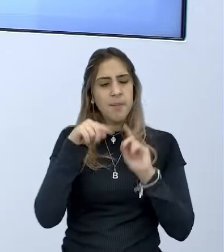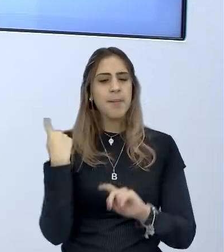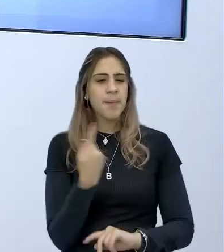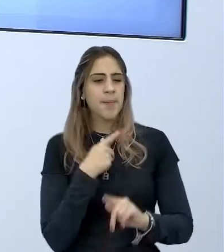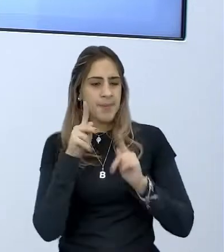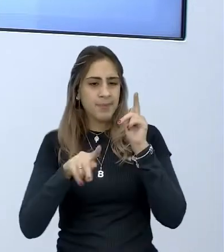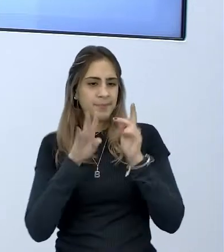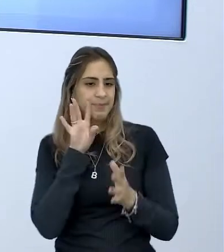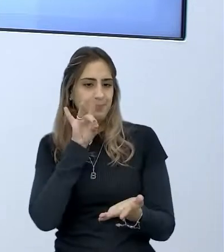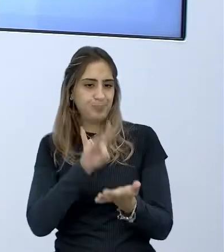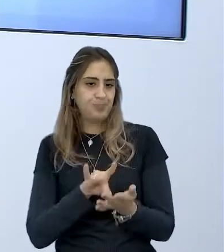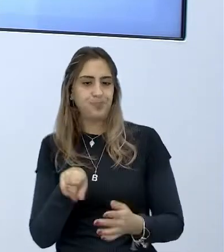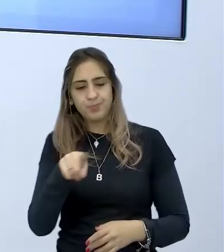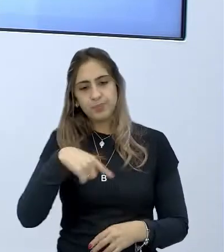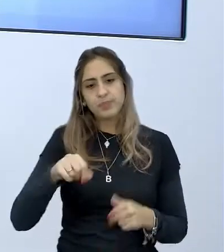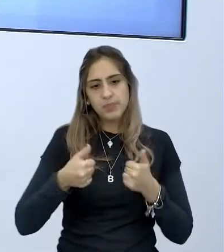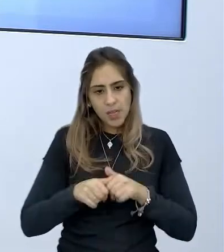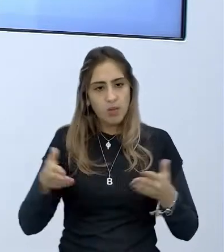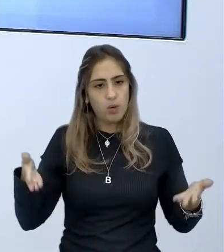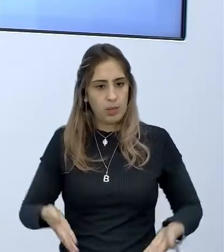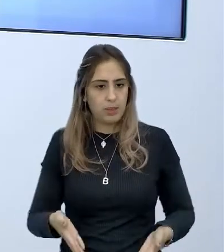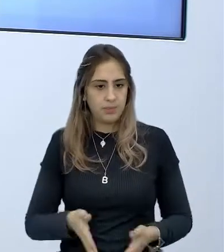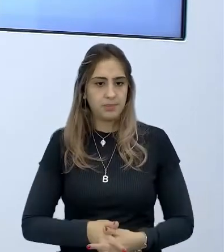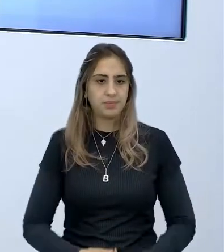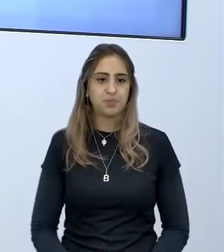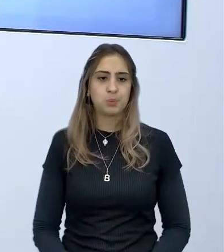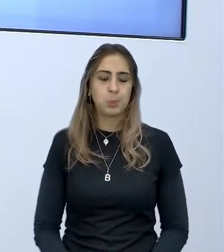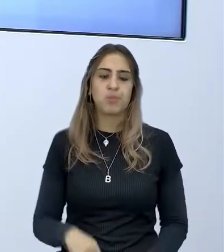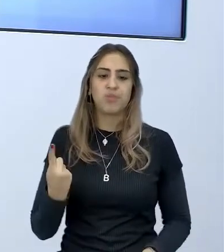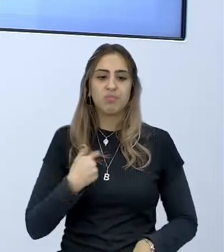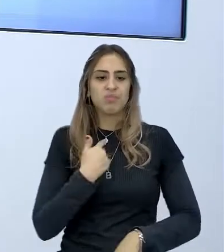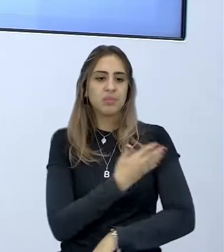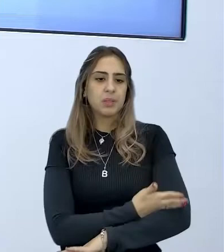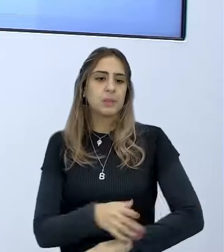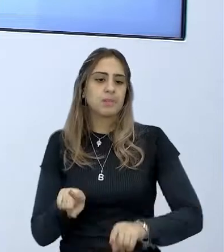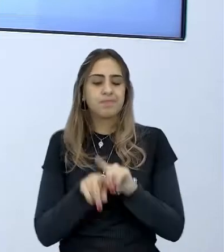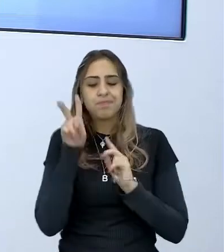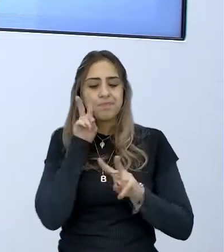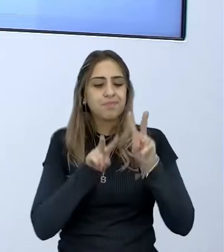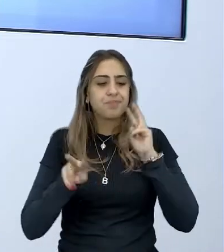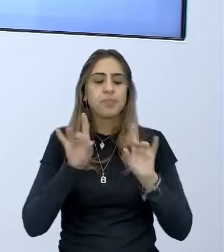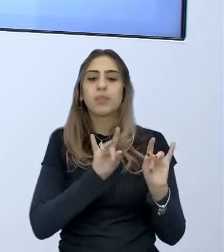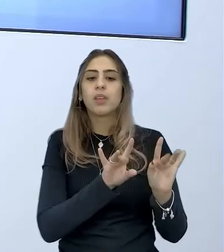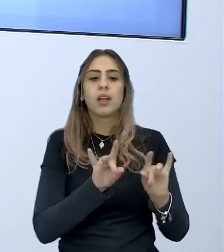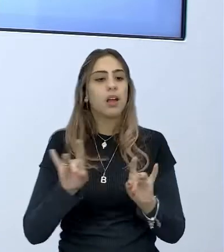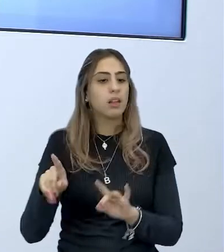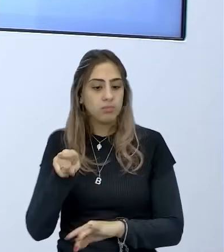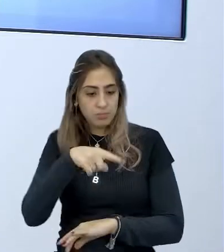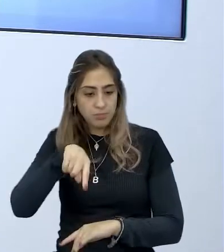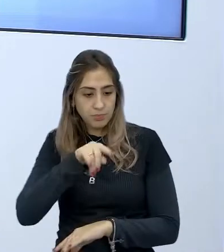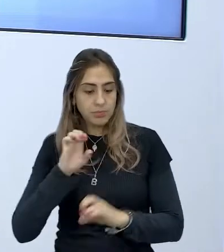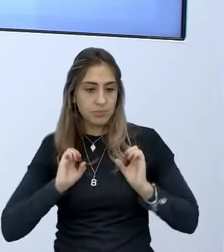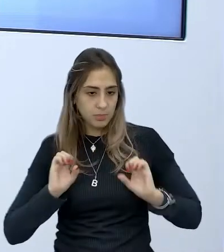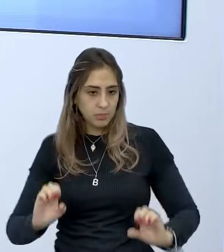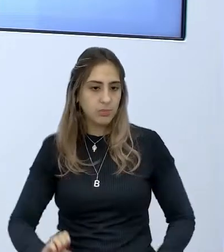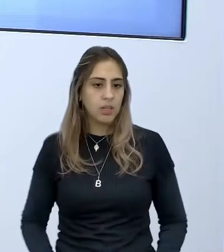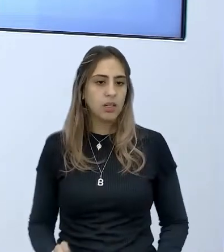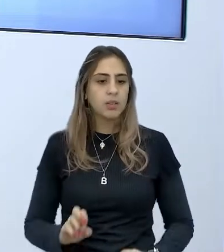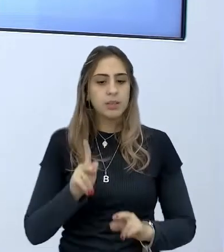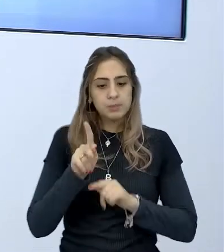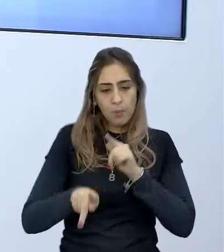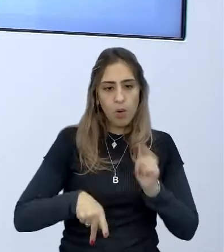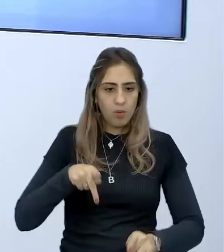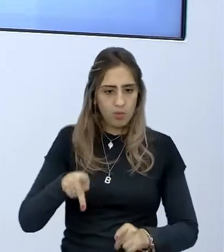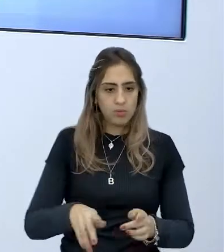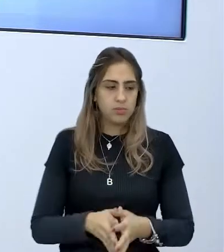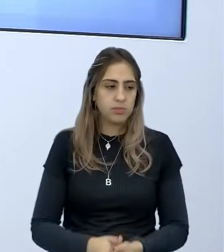povos originários, né, e que estavam aqui, a gente começa também a olhar que cada uma dessas etnias e cada um